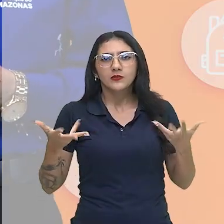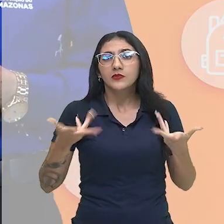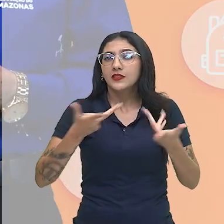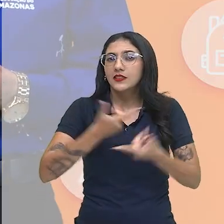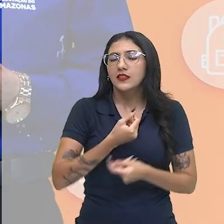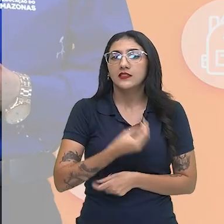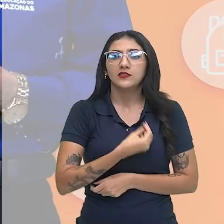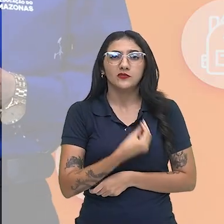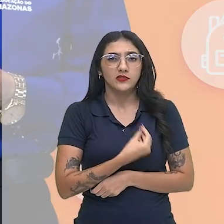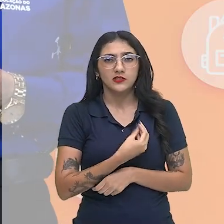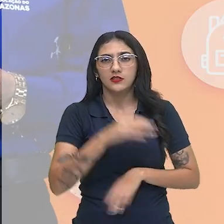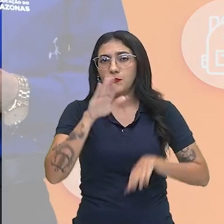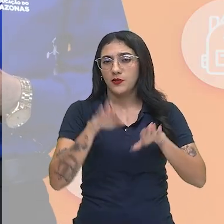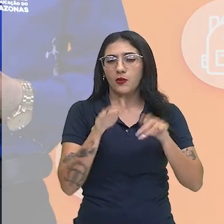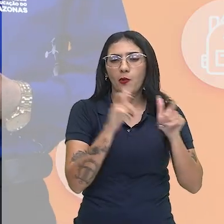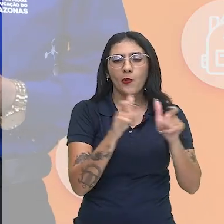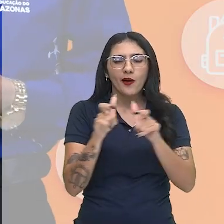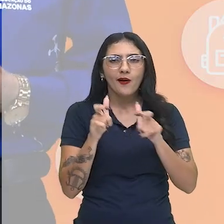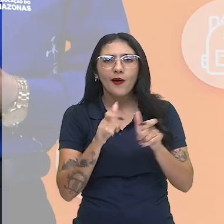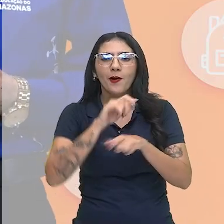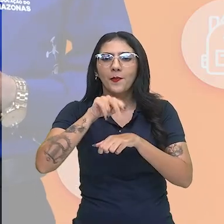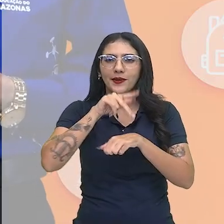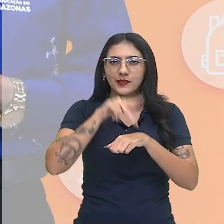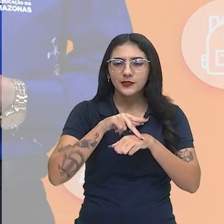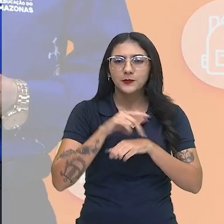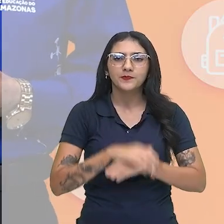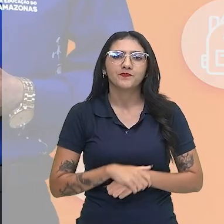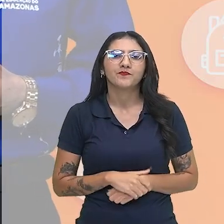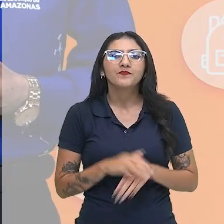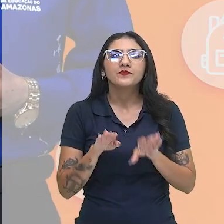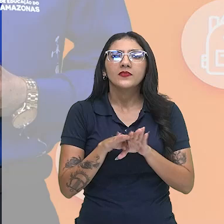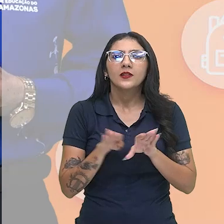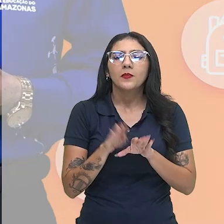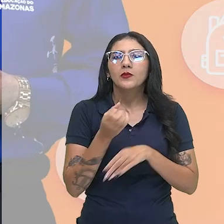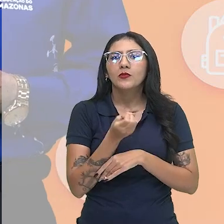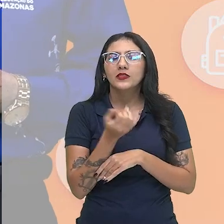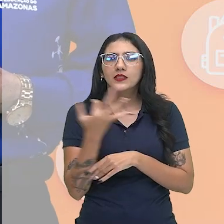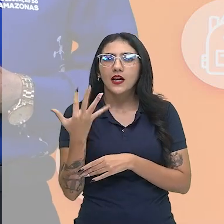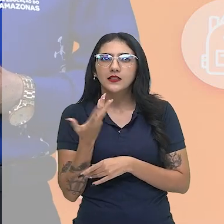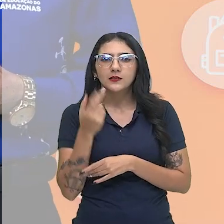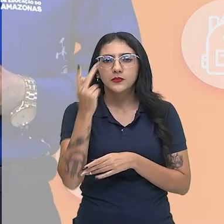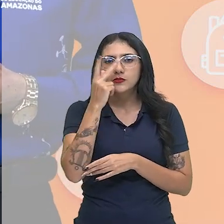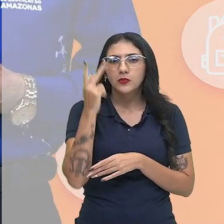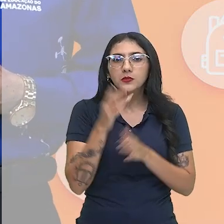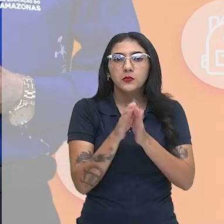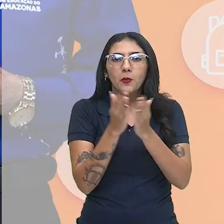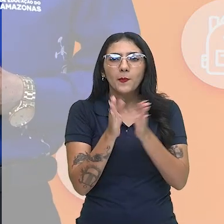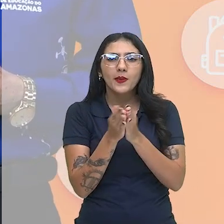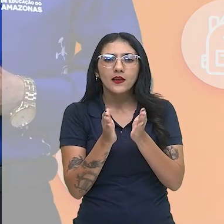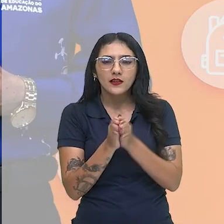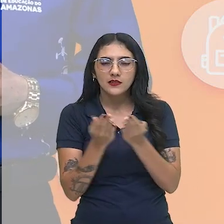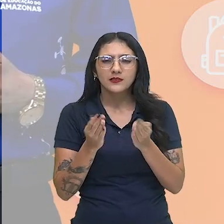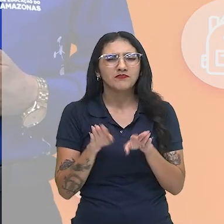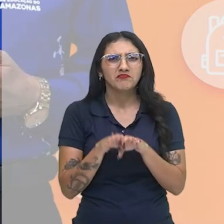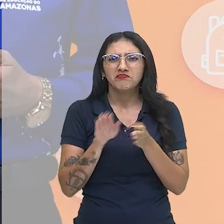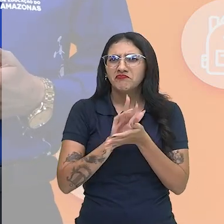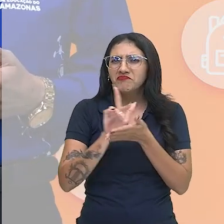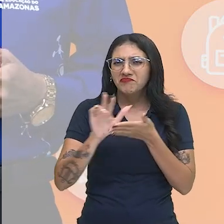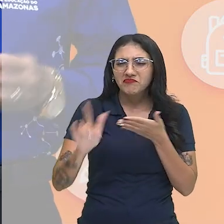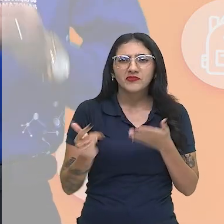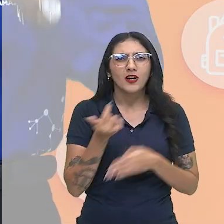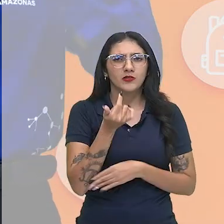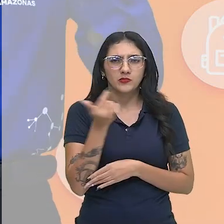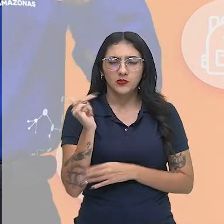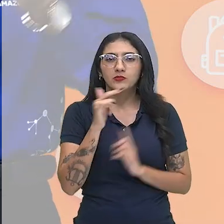de determinado lugar, cidade ou país. Índice da pobreza multidimensional e etc. São